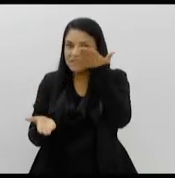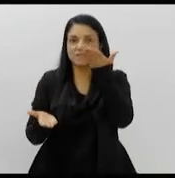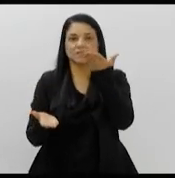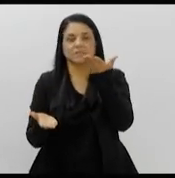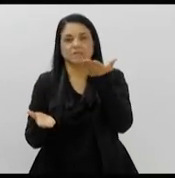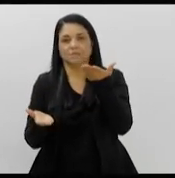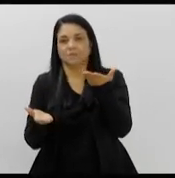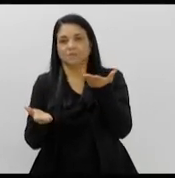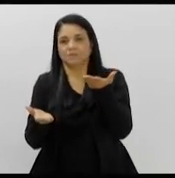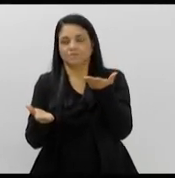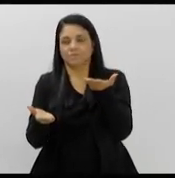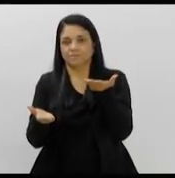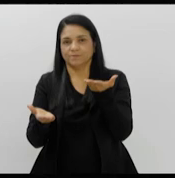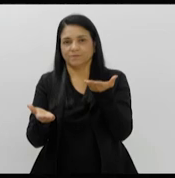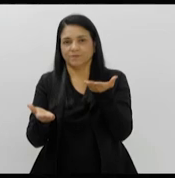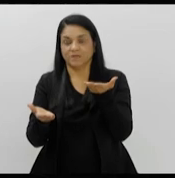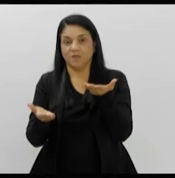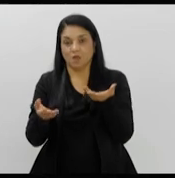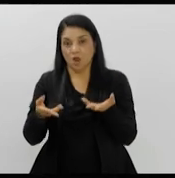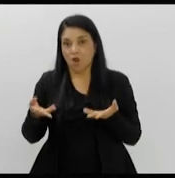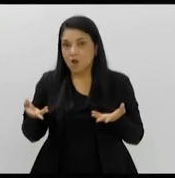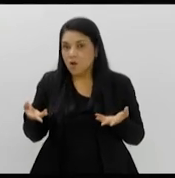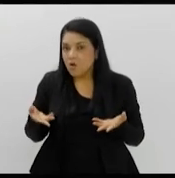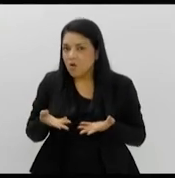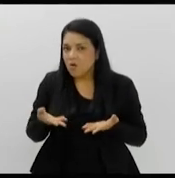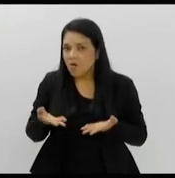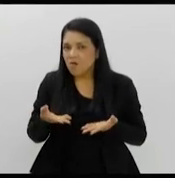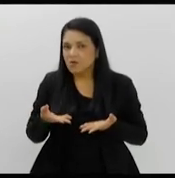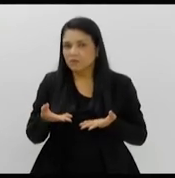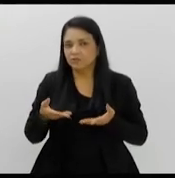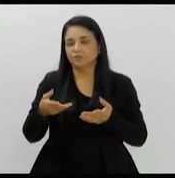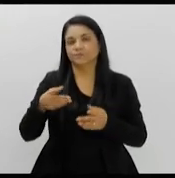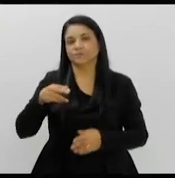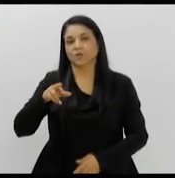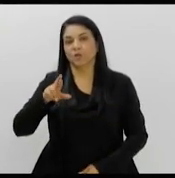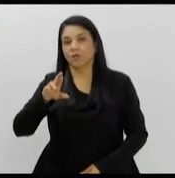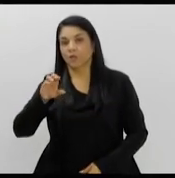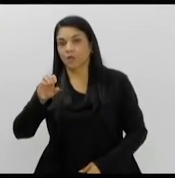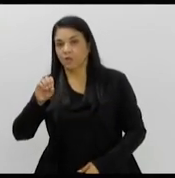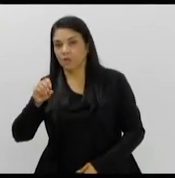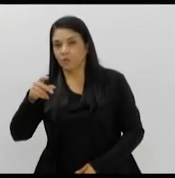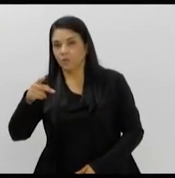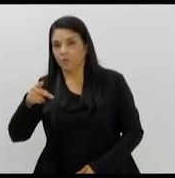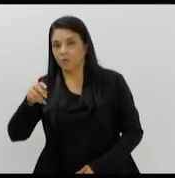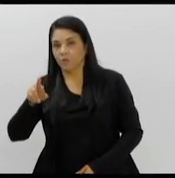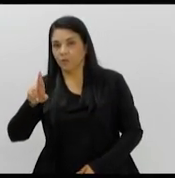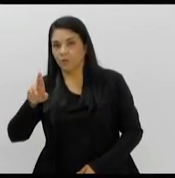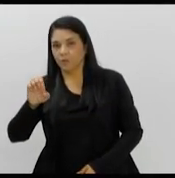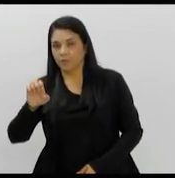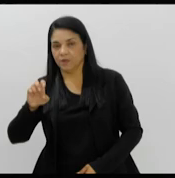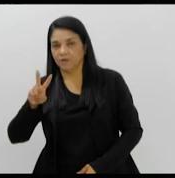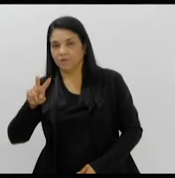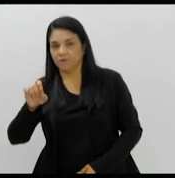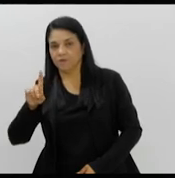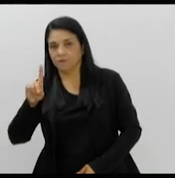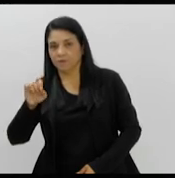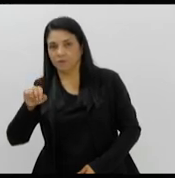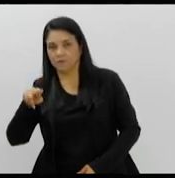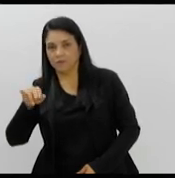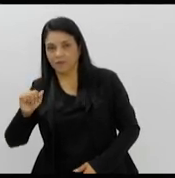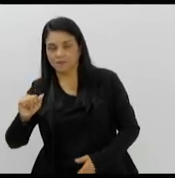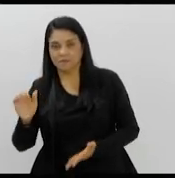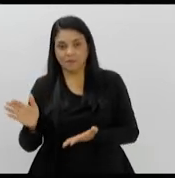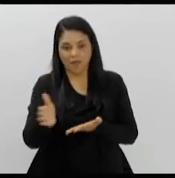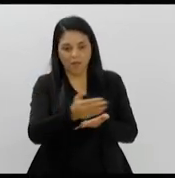desequilibra e se hoje o rio previdência tá arrecadando a mais do que tá